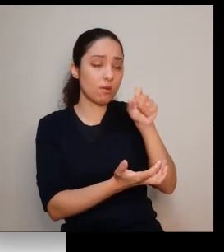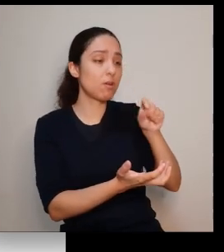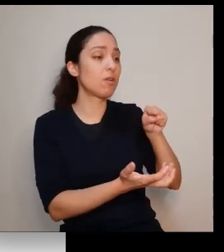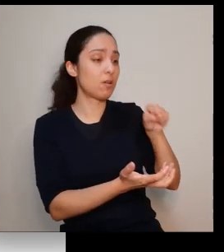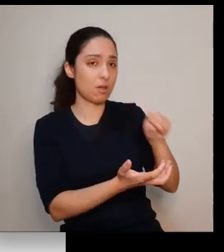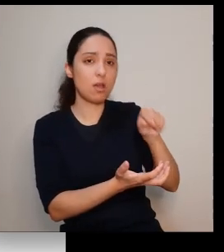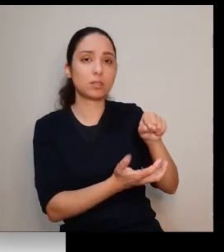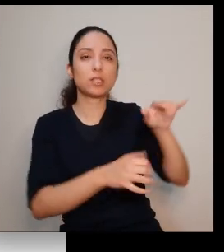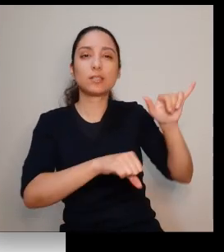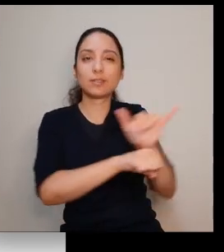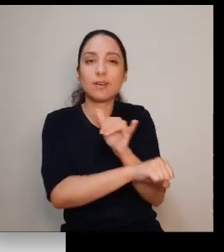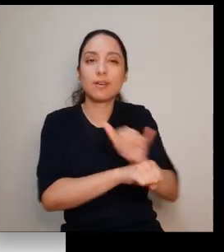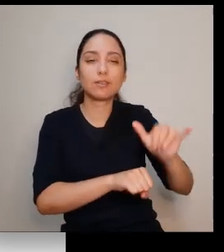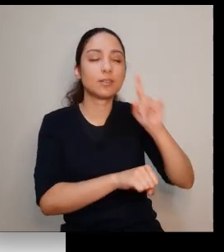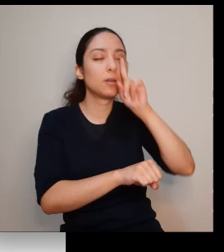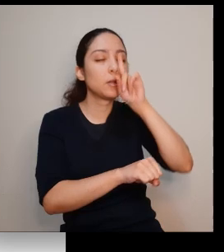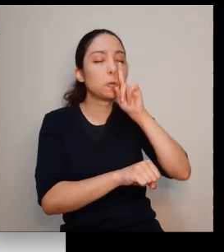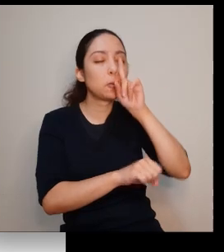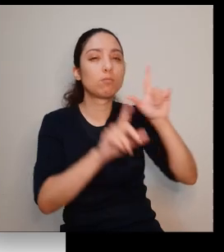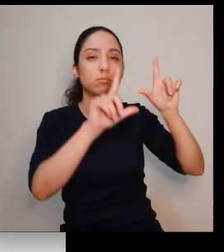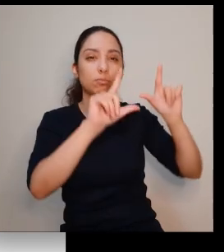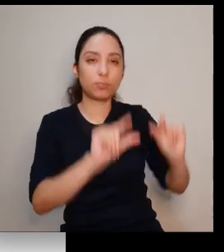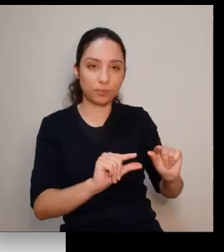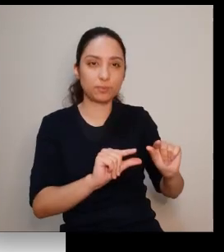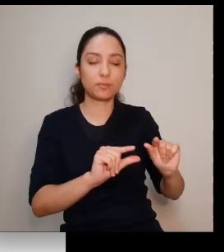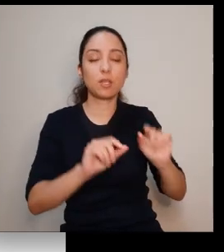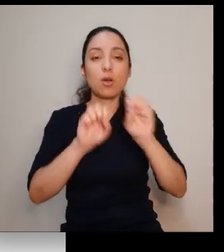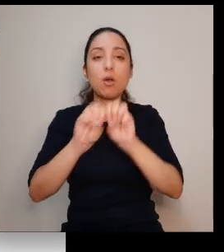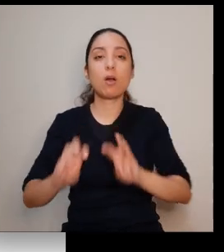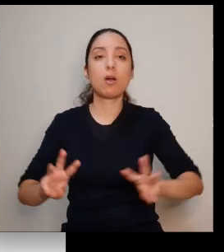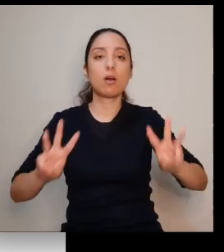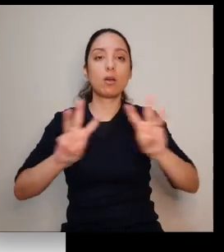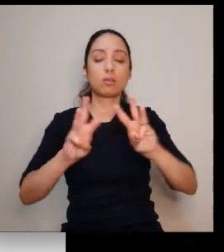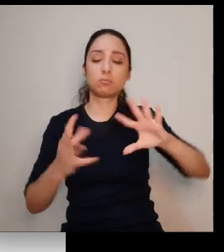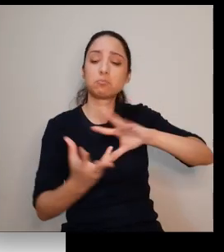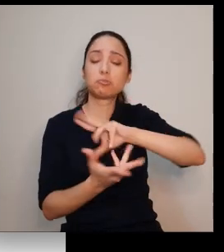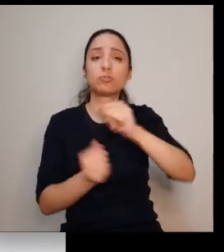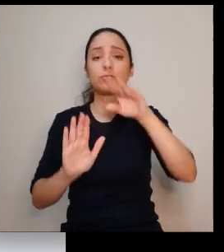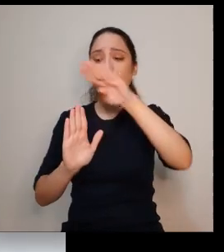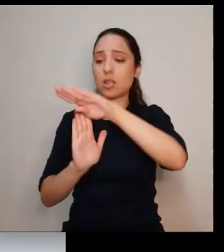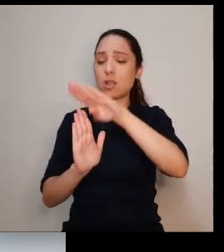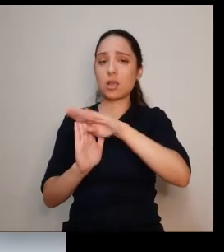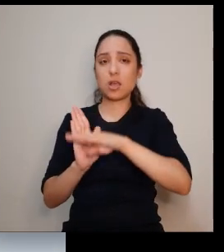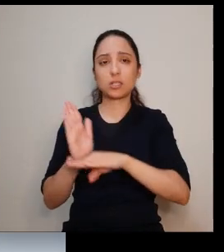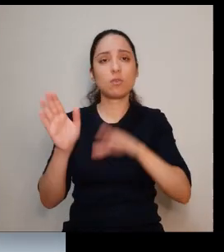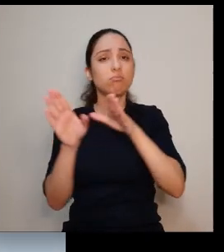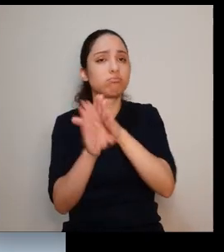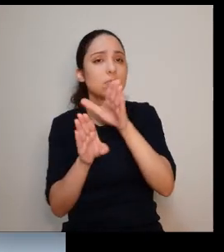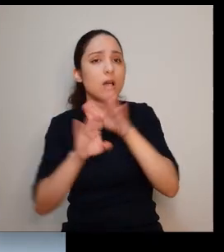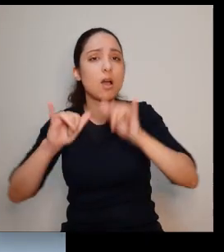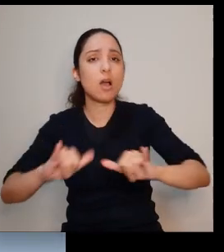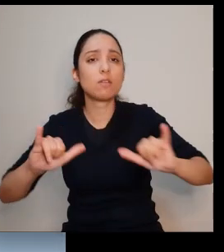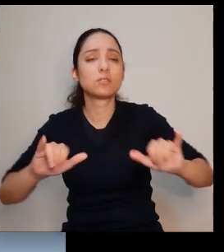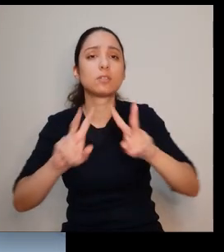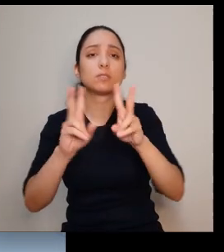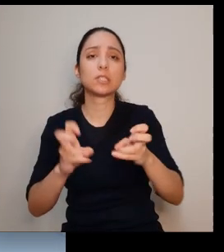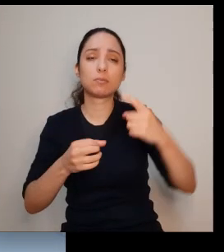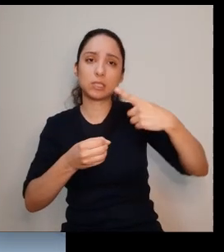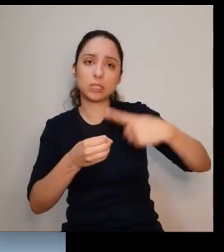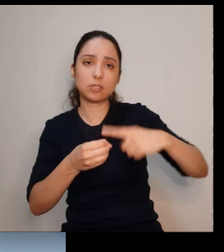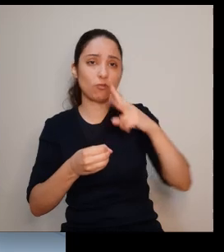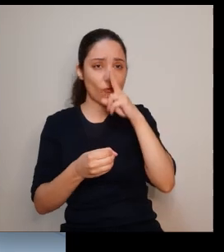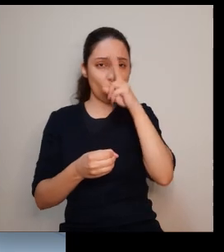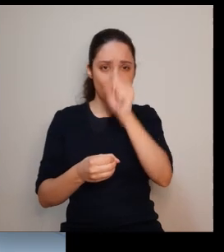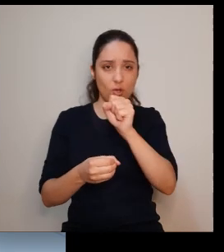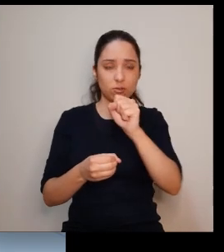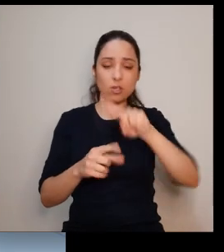dos ecossistemas, que é considerada uma boa prática para a redução de riscos, como aponta o guia Como Construir Cidades